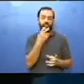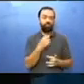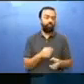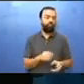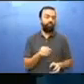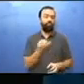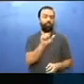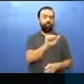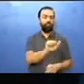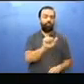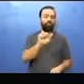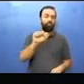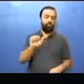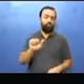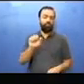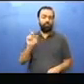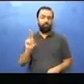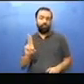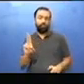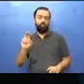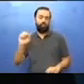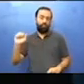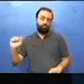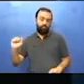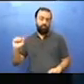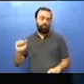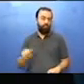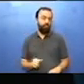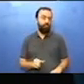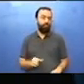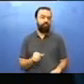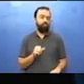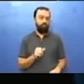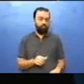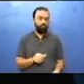A, U, A. Vamos falar a palavra de novo?